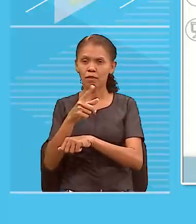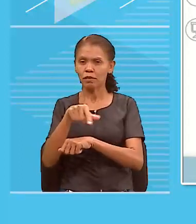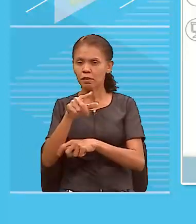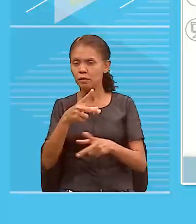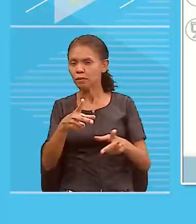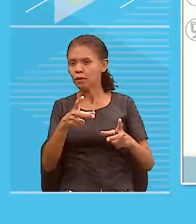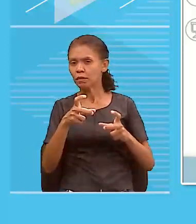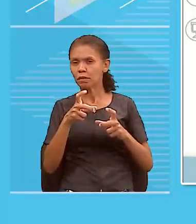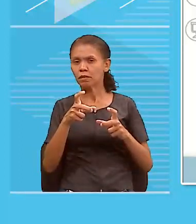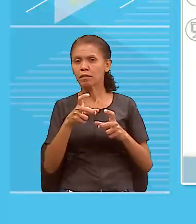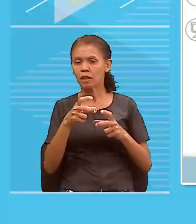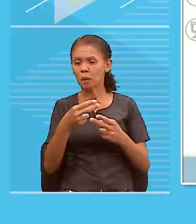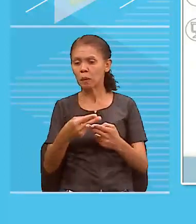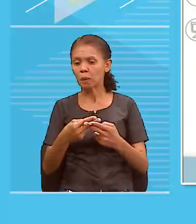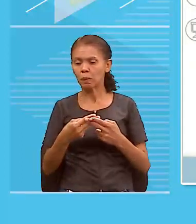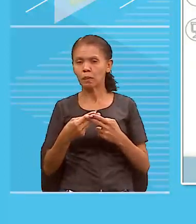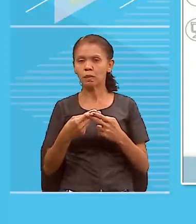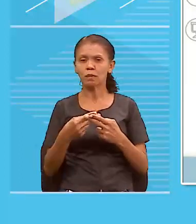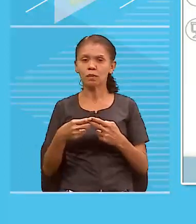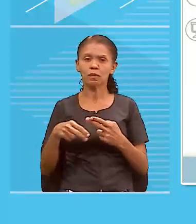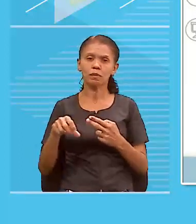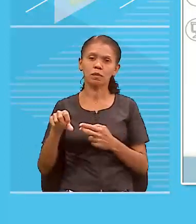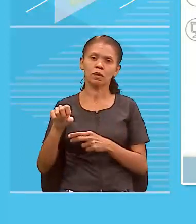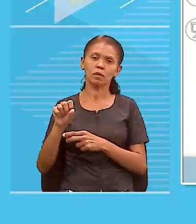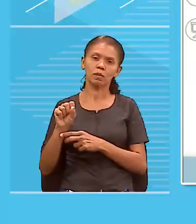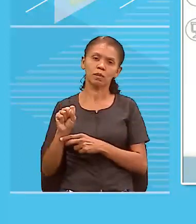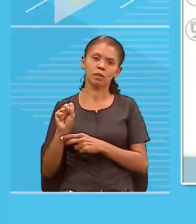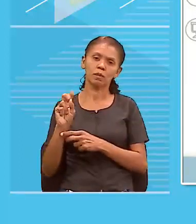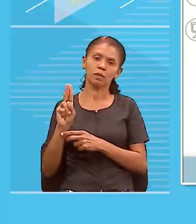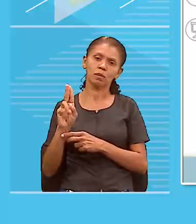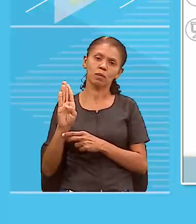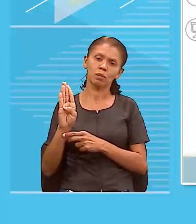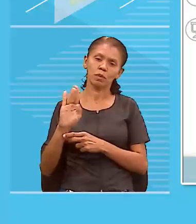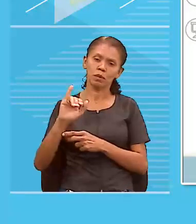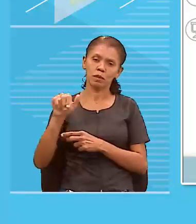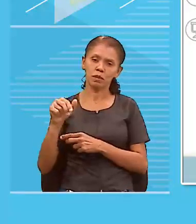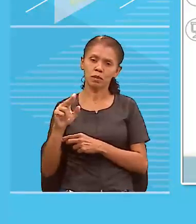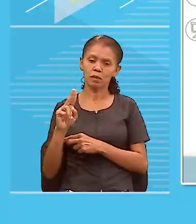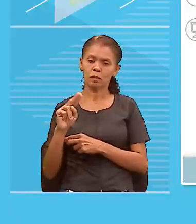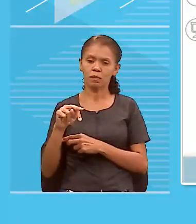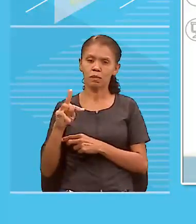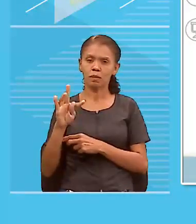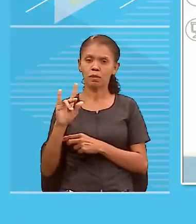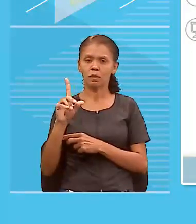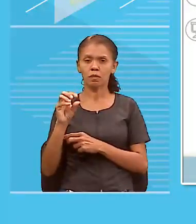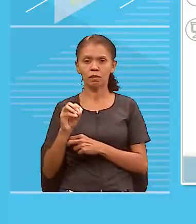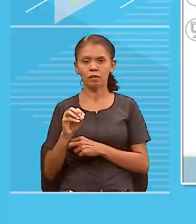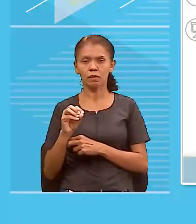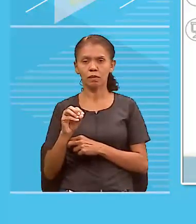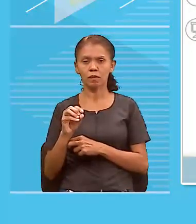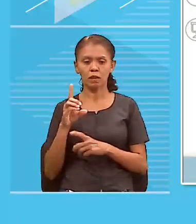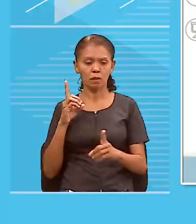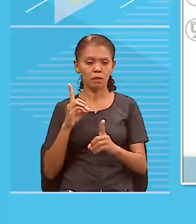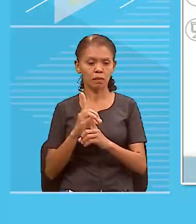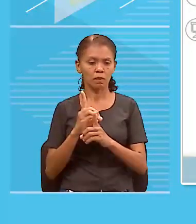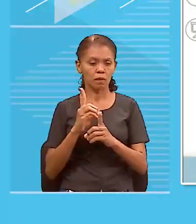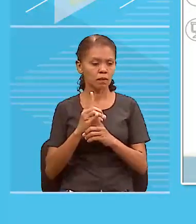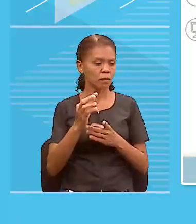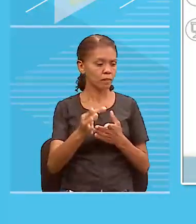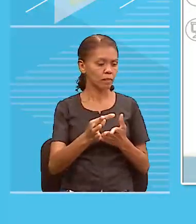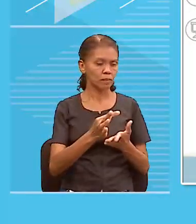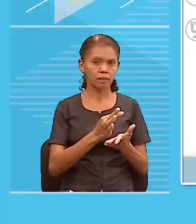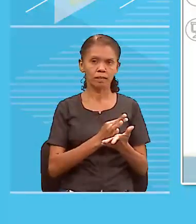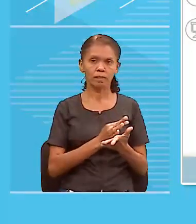situações do subjuntivo quando ela aparece dentro de um texto você já sabe quando você